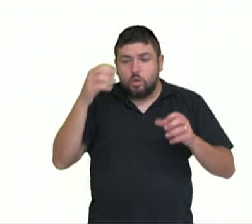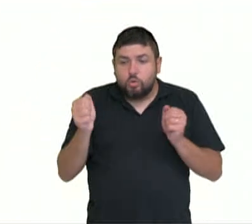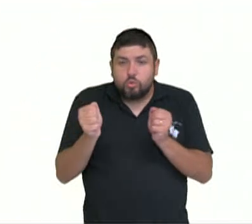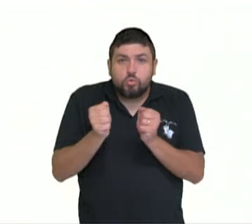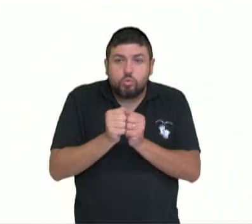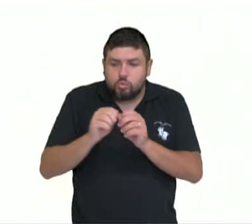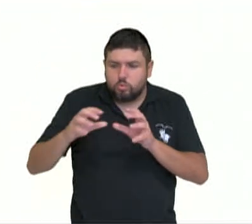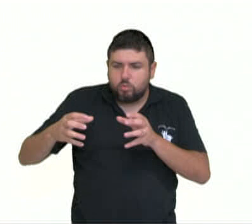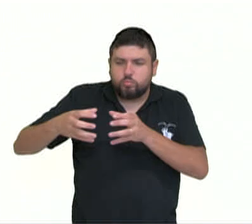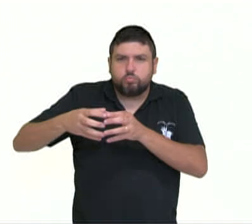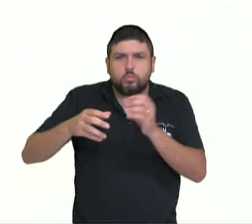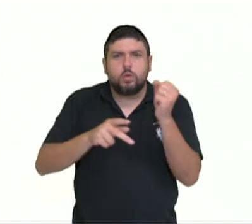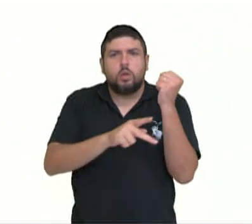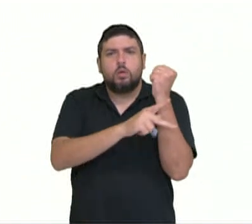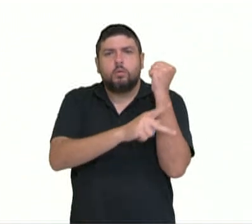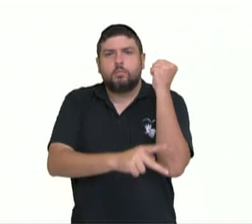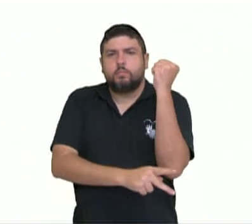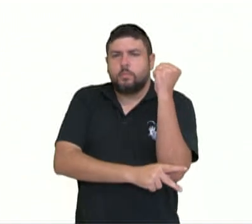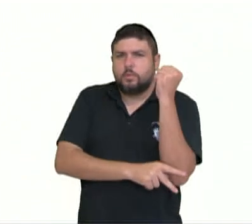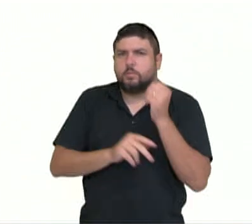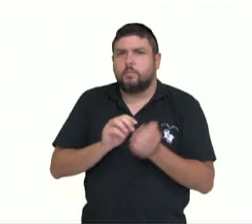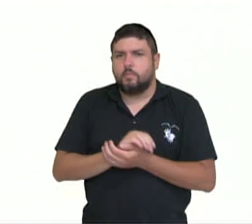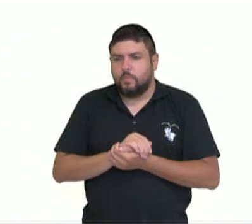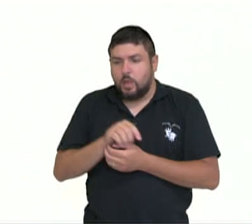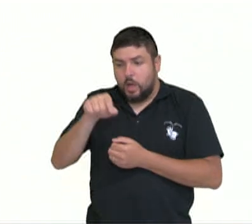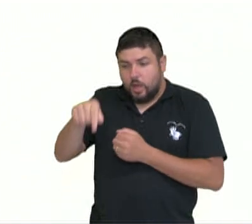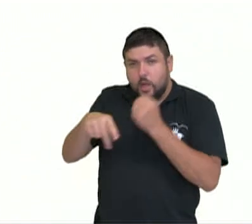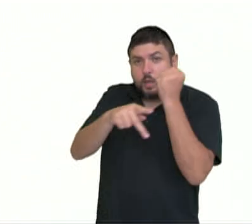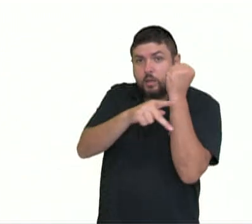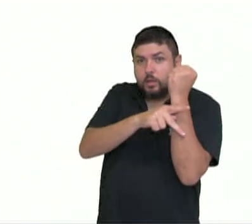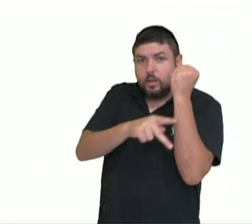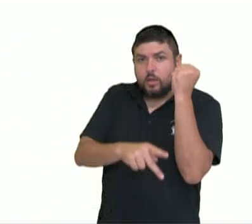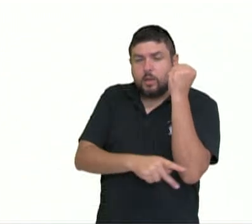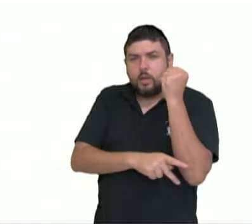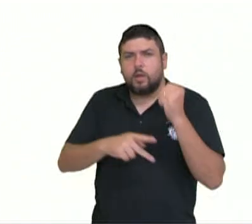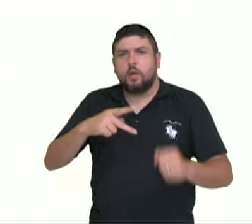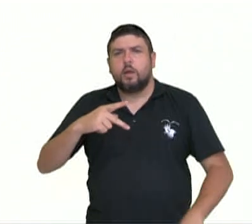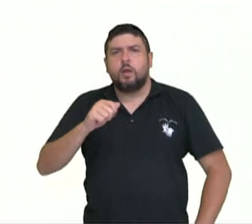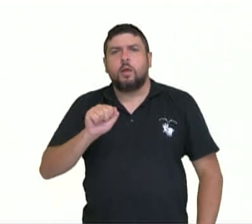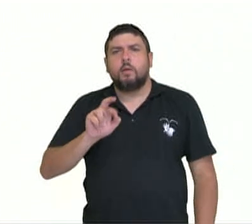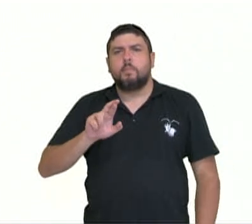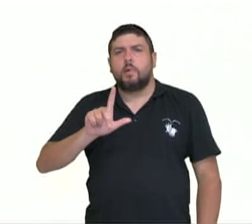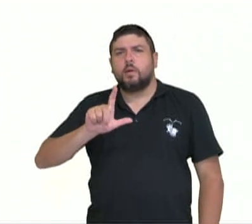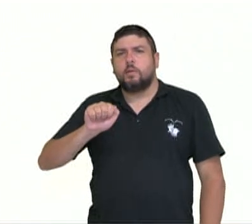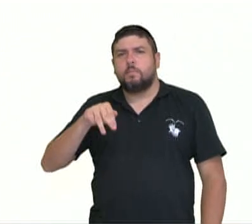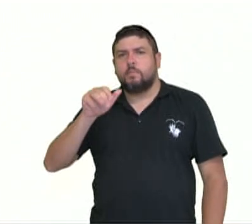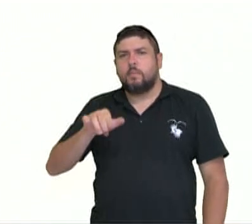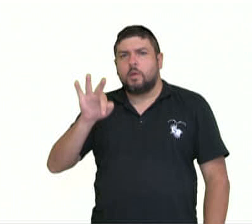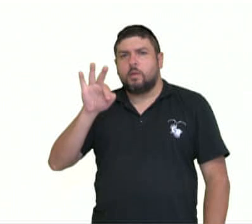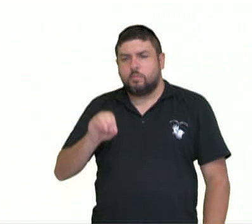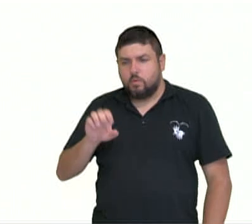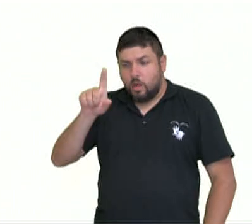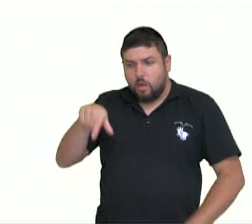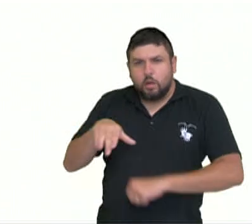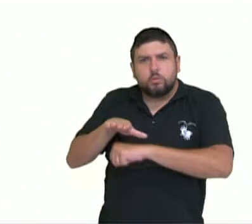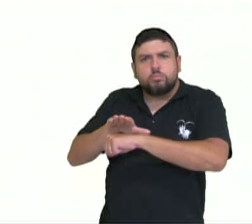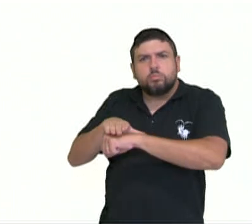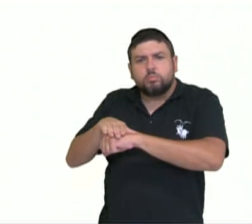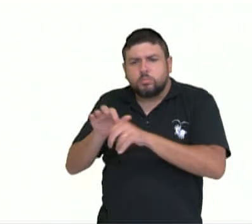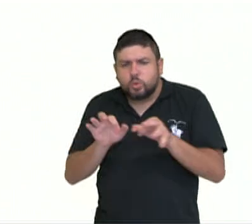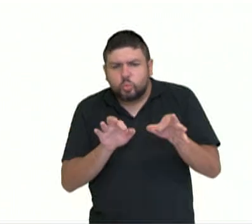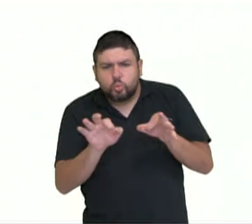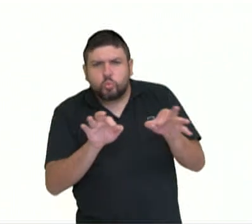o parlamento, ele administrando, né, a economia, a política, a sociedade, e